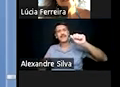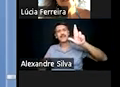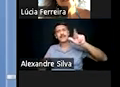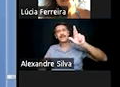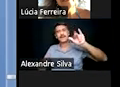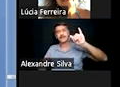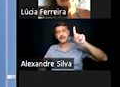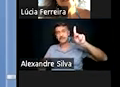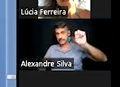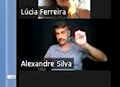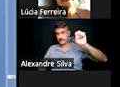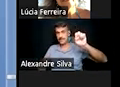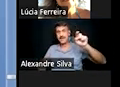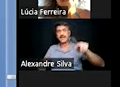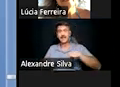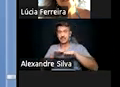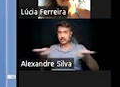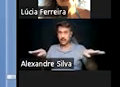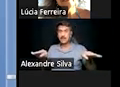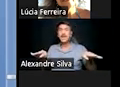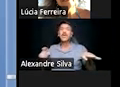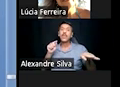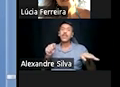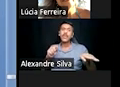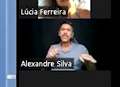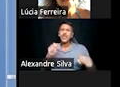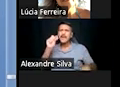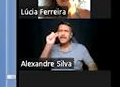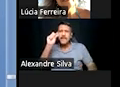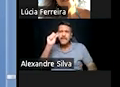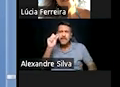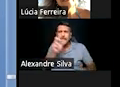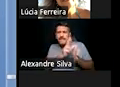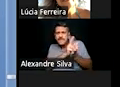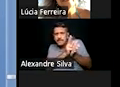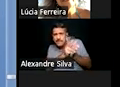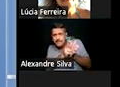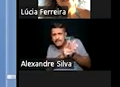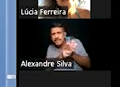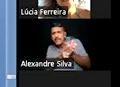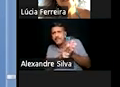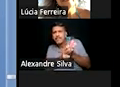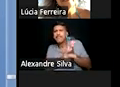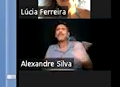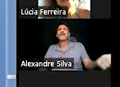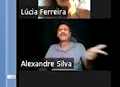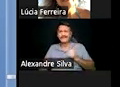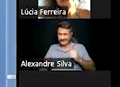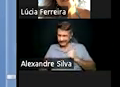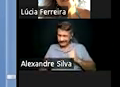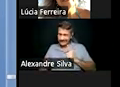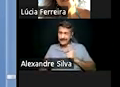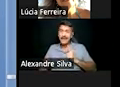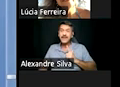essa chapa mostra diferentes planos milimétricos nos quais há milhares de